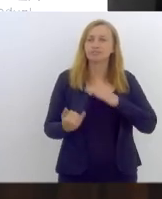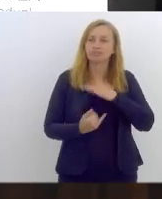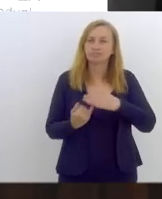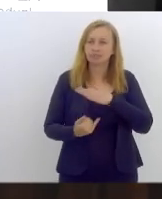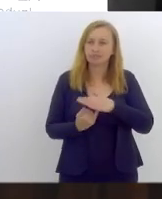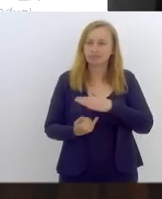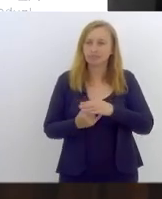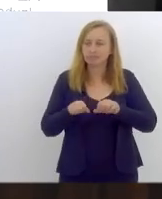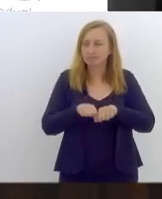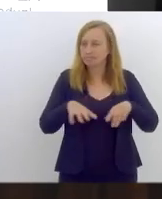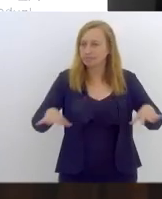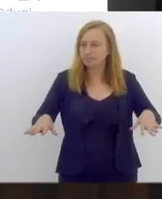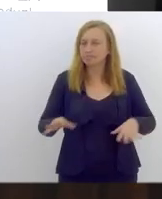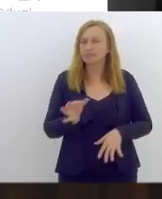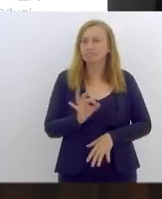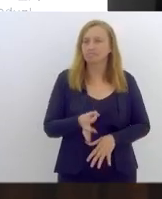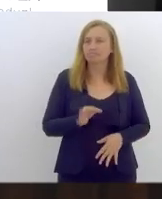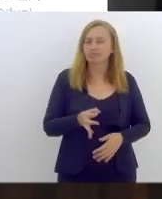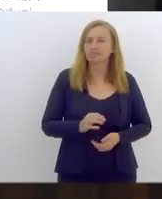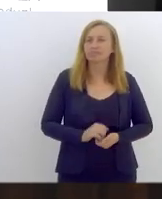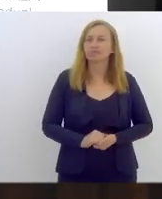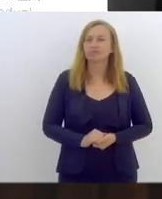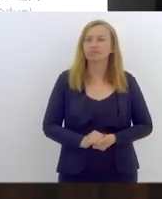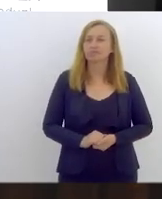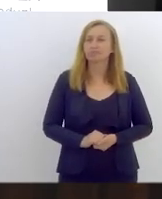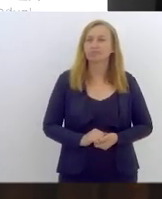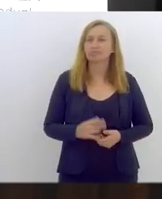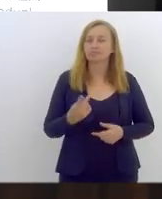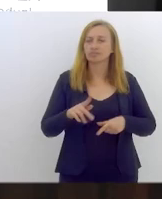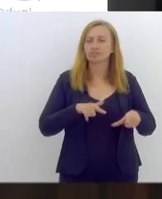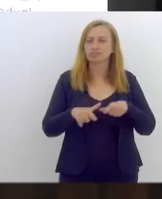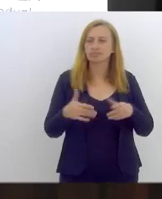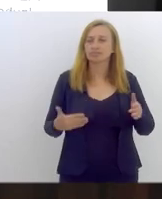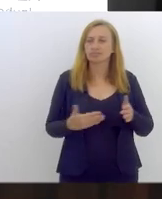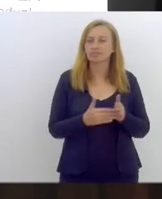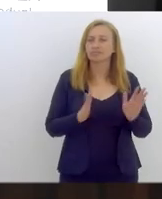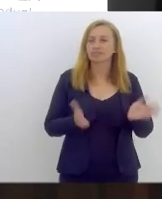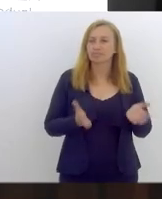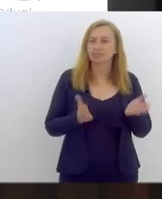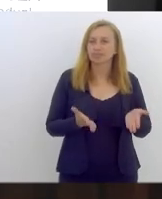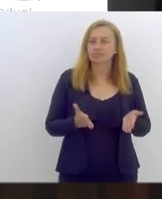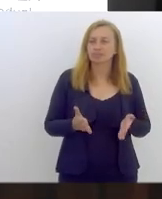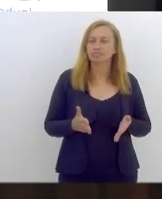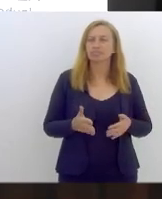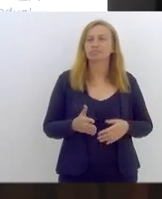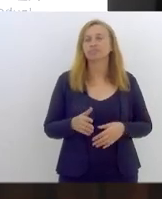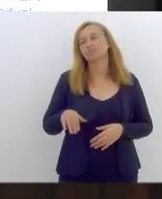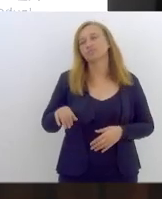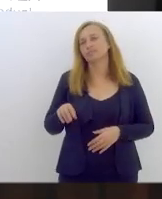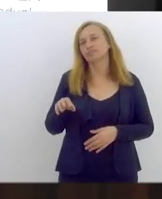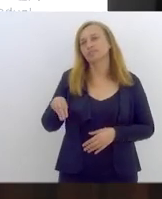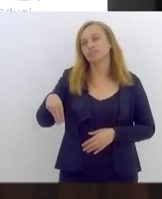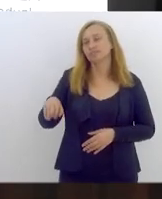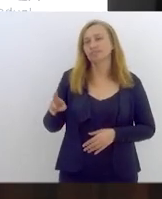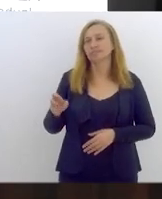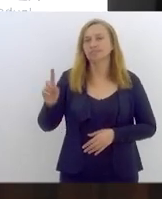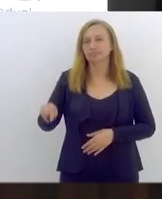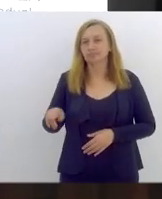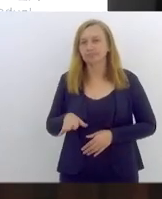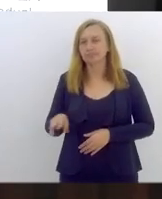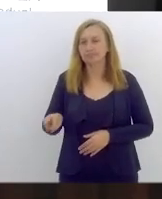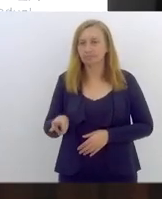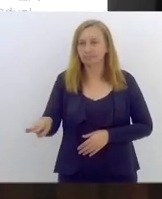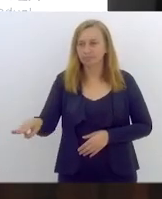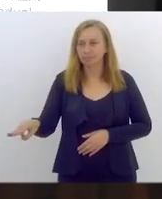que ampliou consideravelmente a sua atuação. Até hoje, a Rede da Maré segue se pautando na valorização da vida e